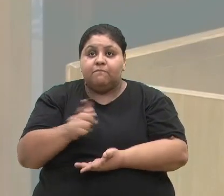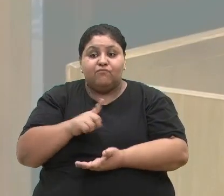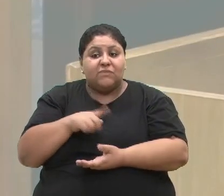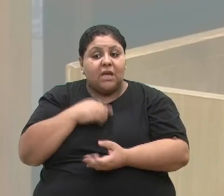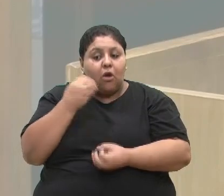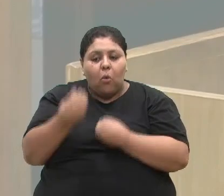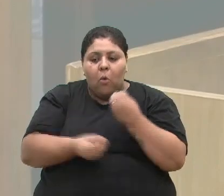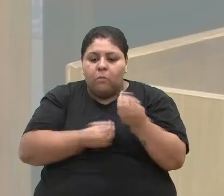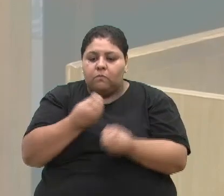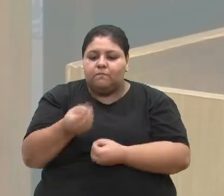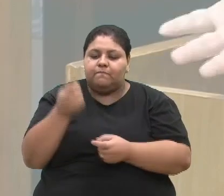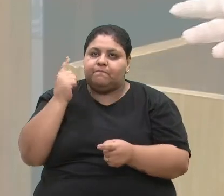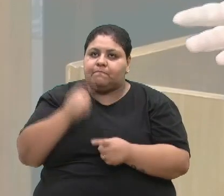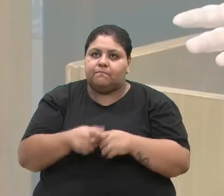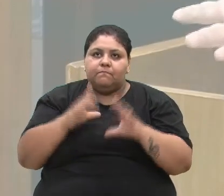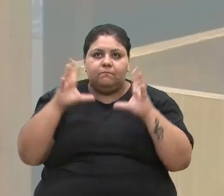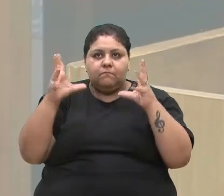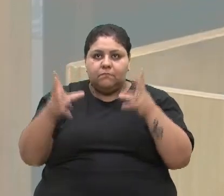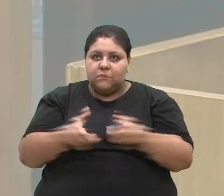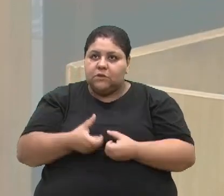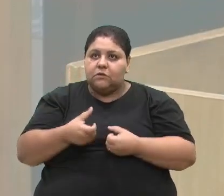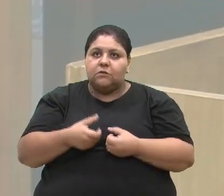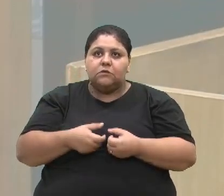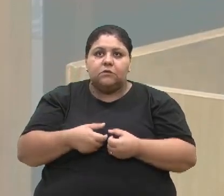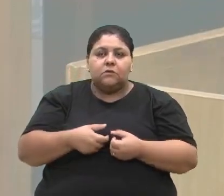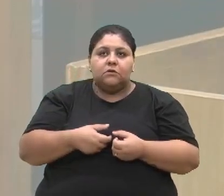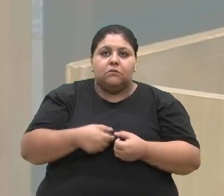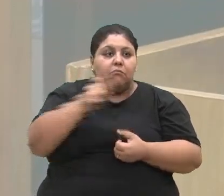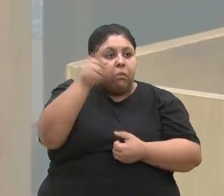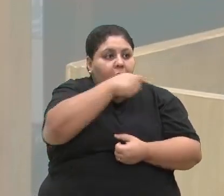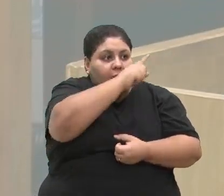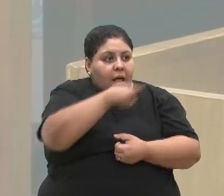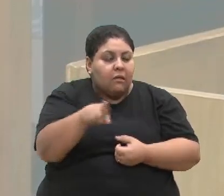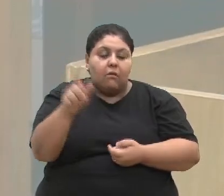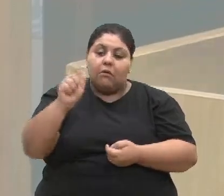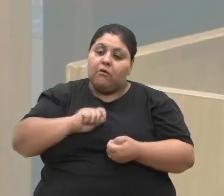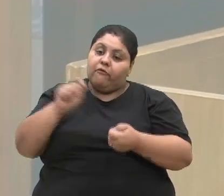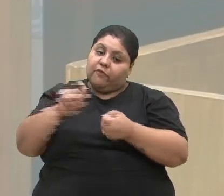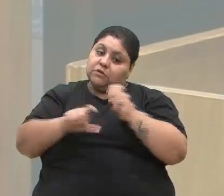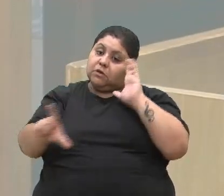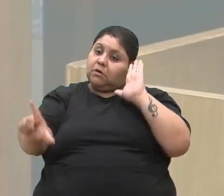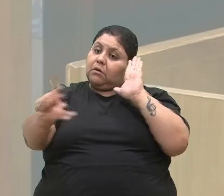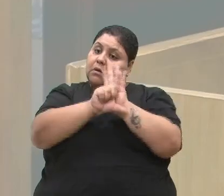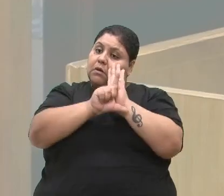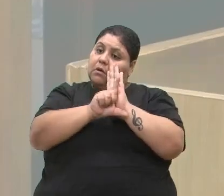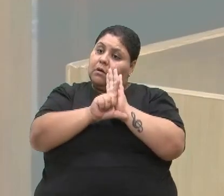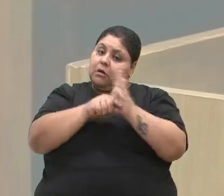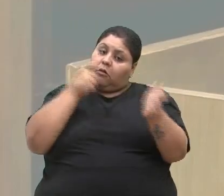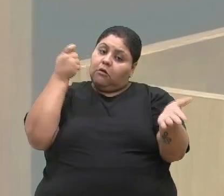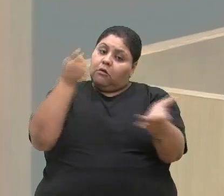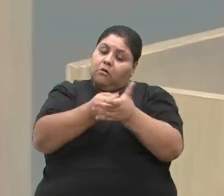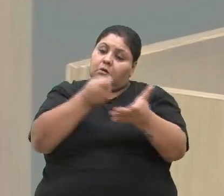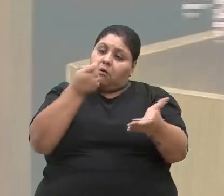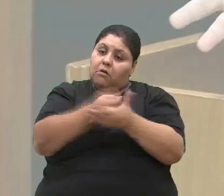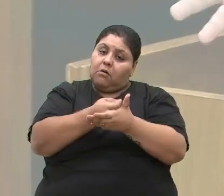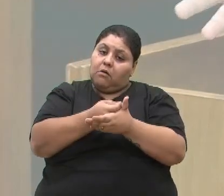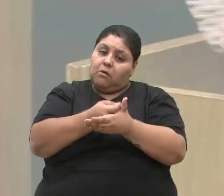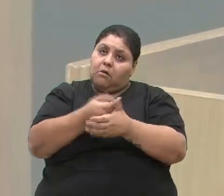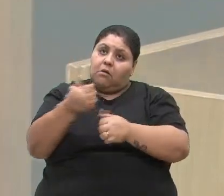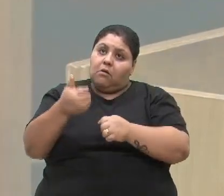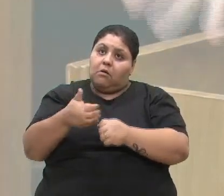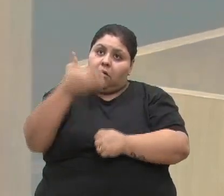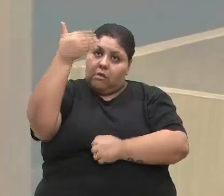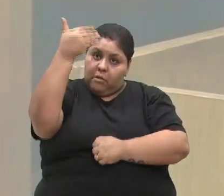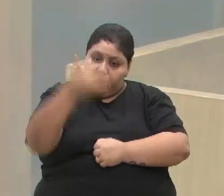como, porque todos dão indeferido. Aí vou fazer uma lei que obriga a colocação de redutores na frente das